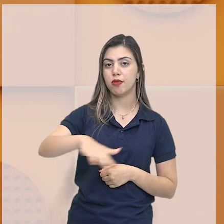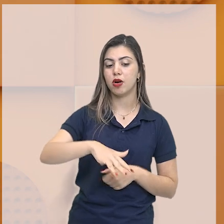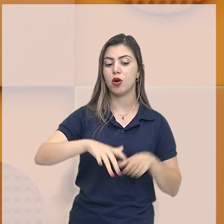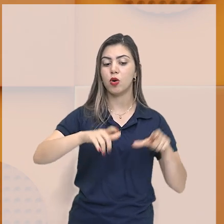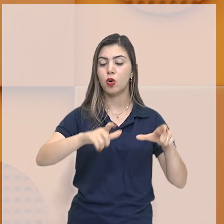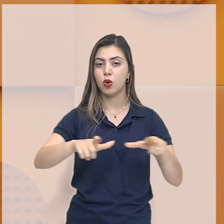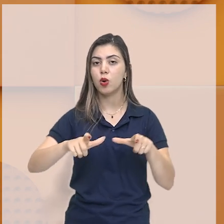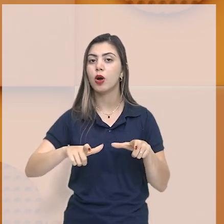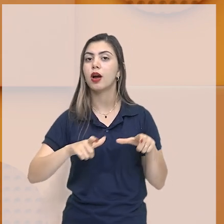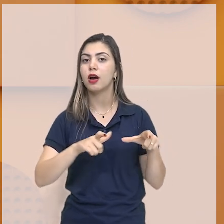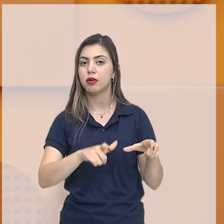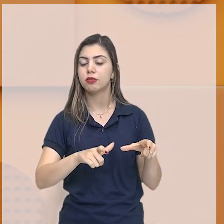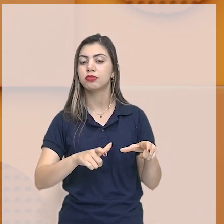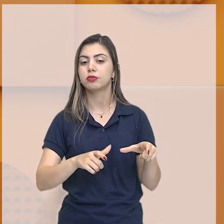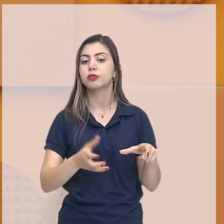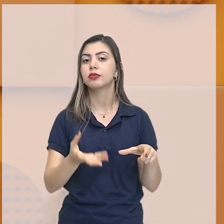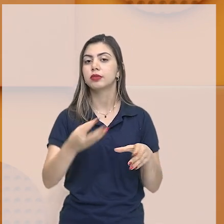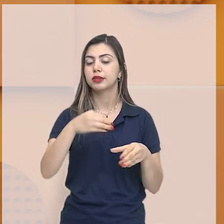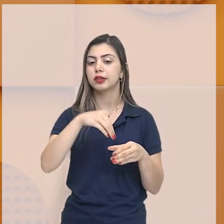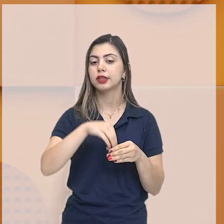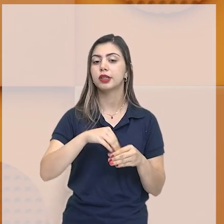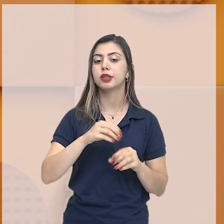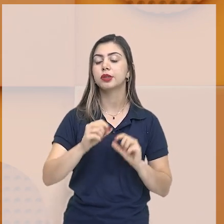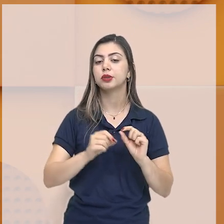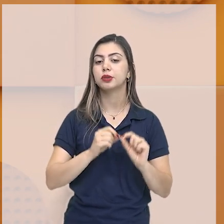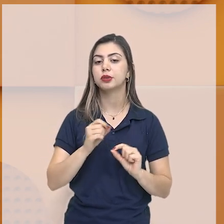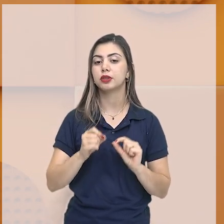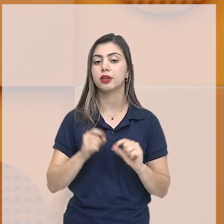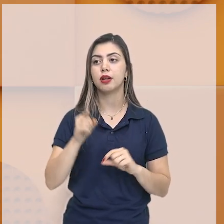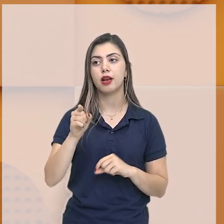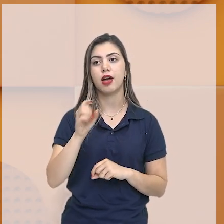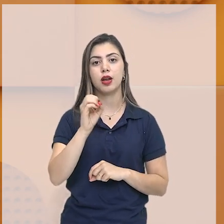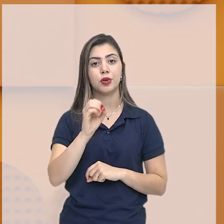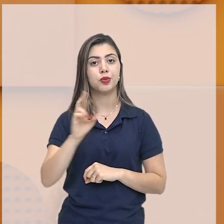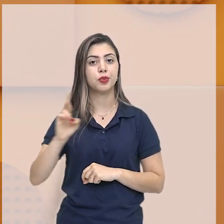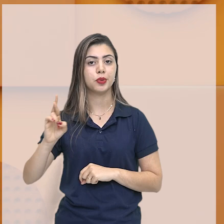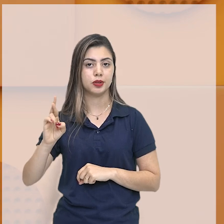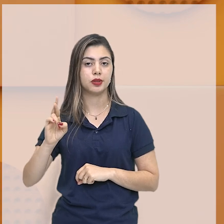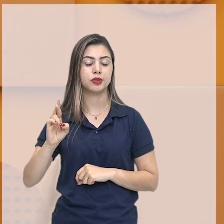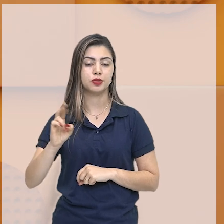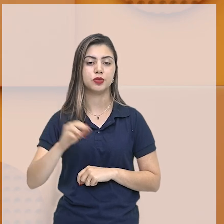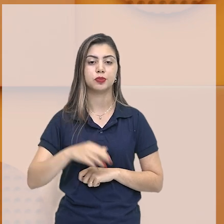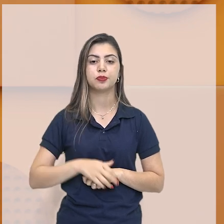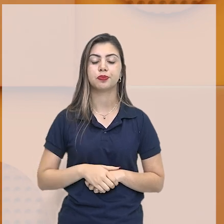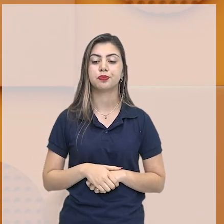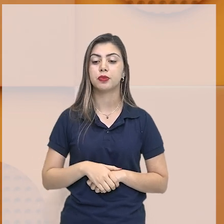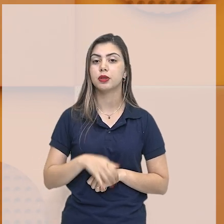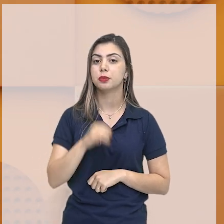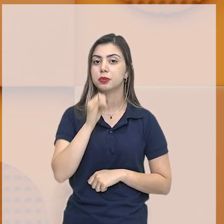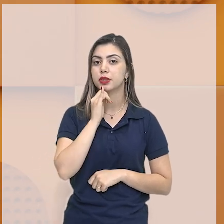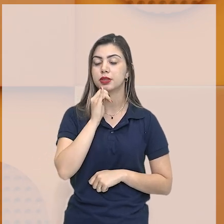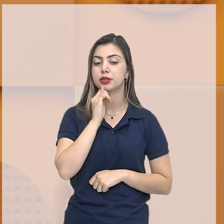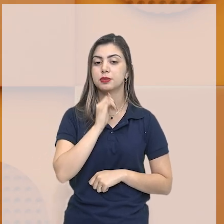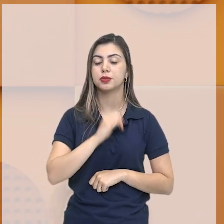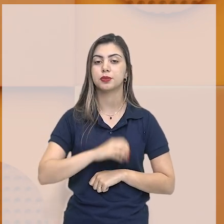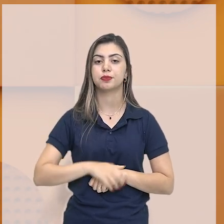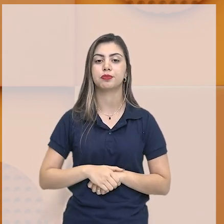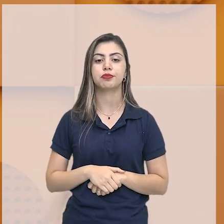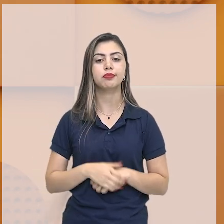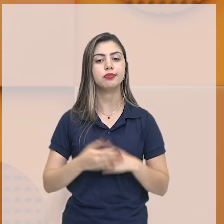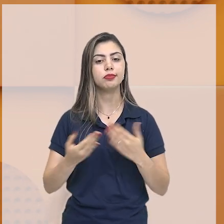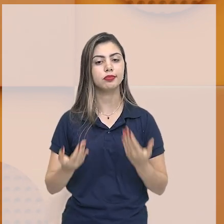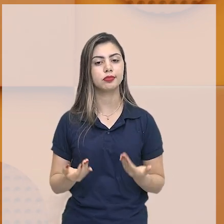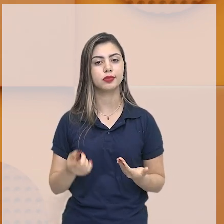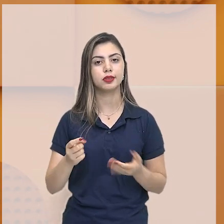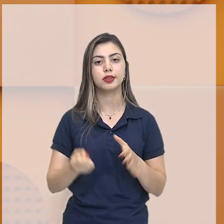territorial, né, dentro do Oriente Médio, como, por exemplo, né, a